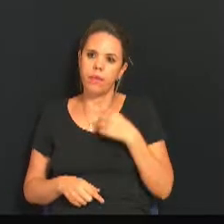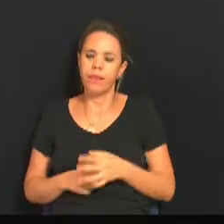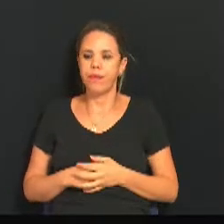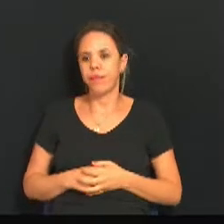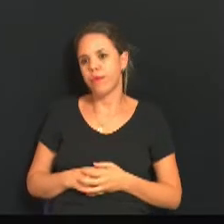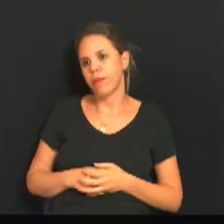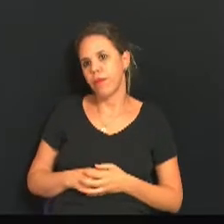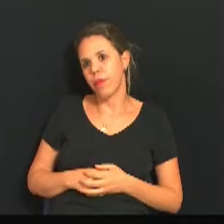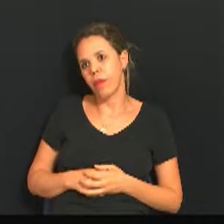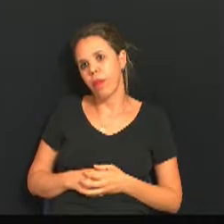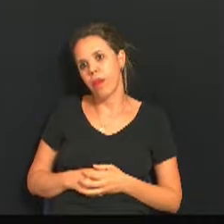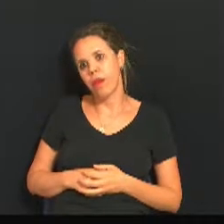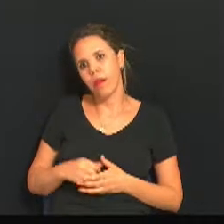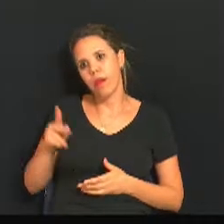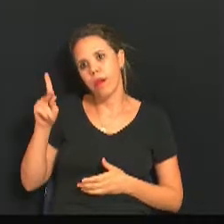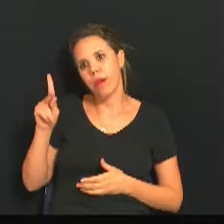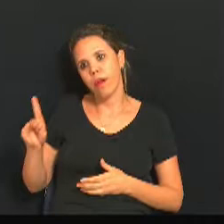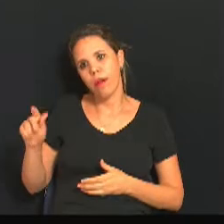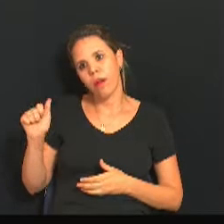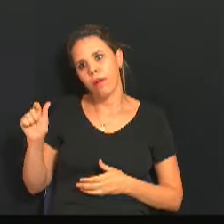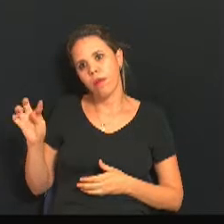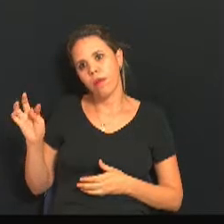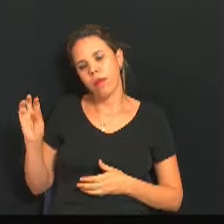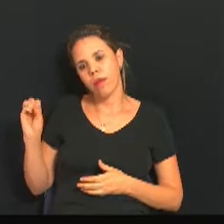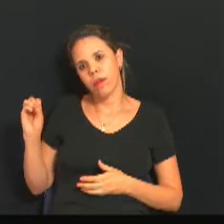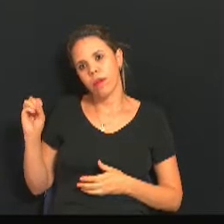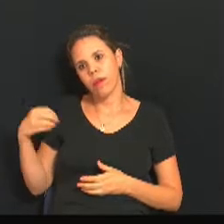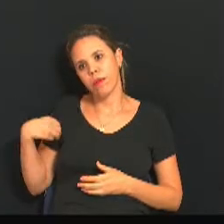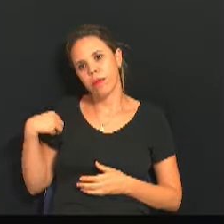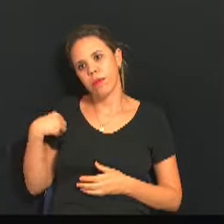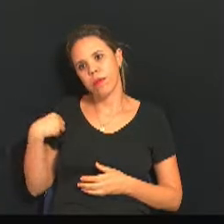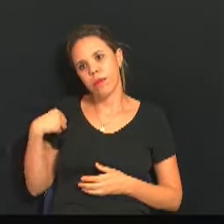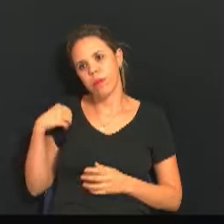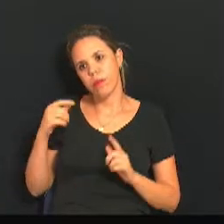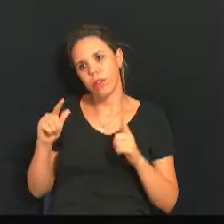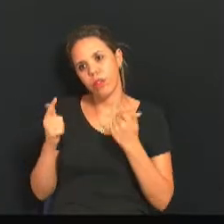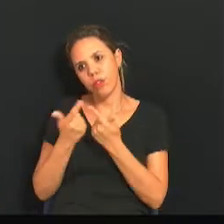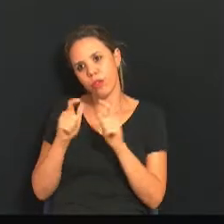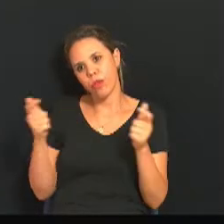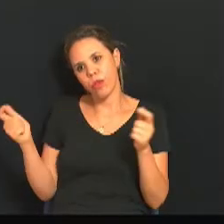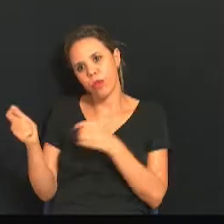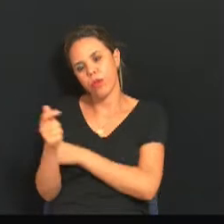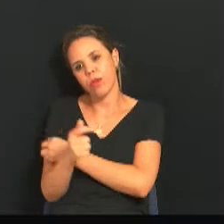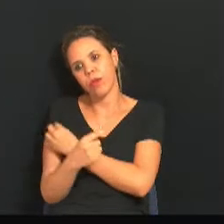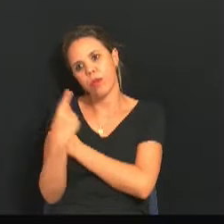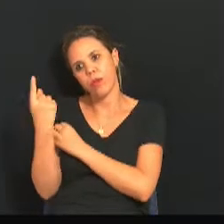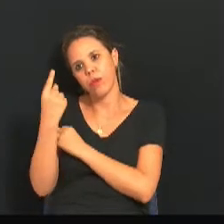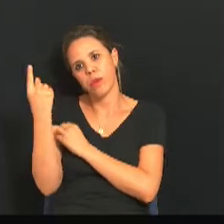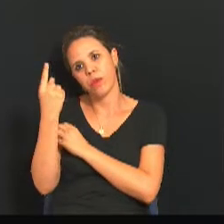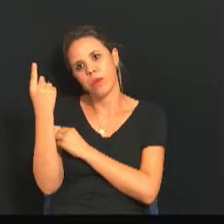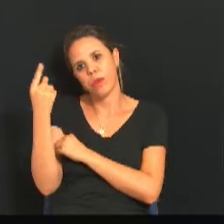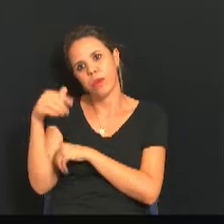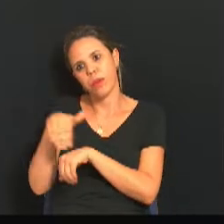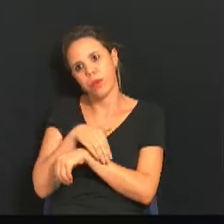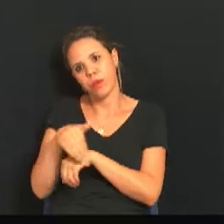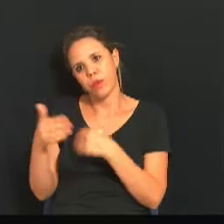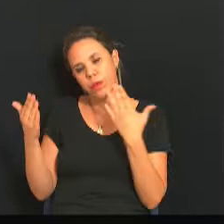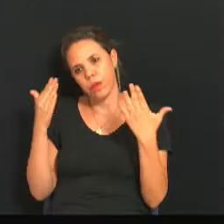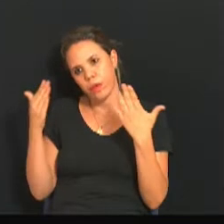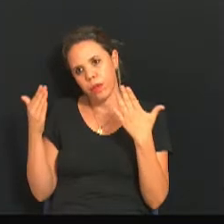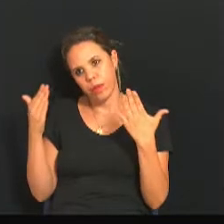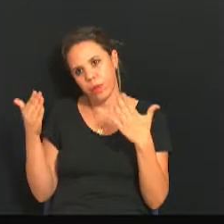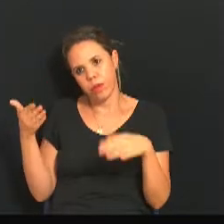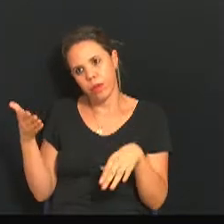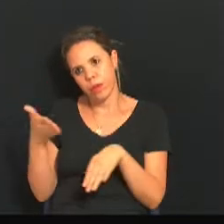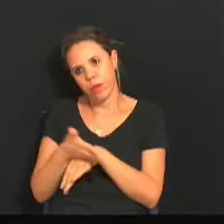porque nós estamos na área geológica é maior ela está mais alto nível de cima vamos